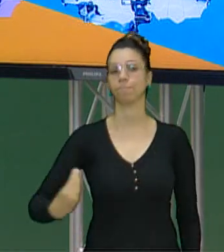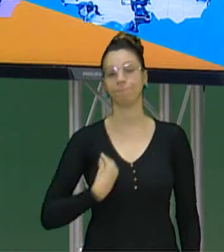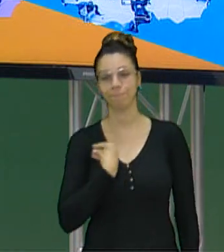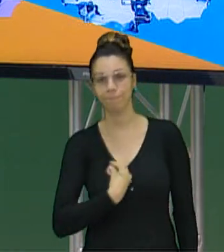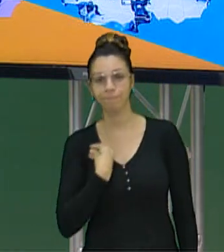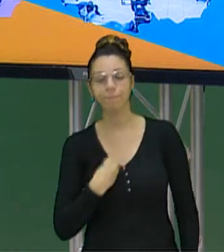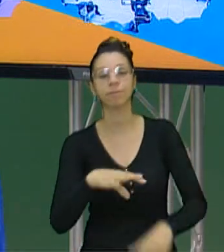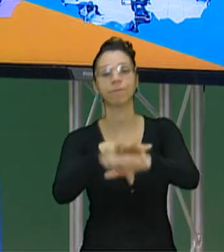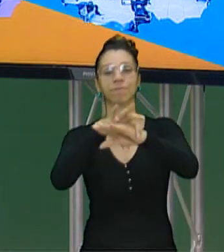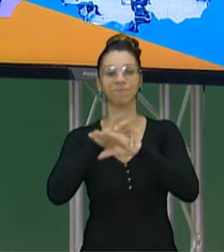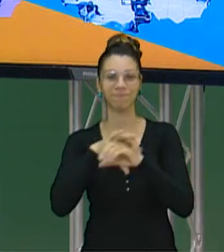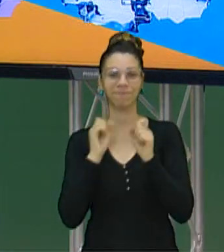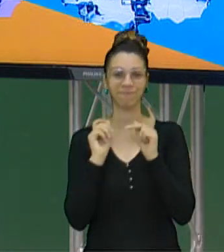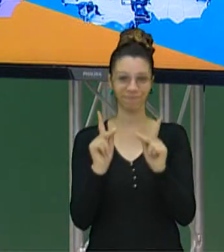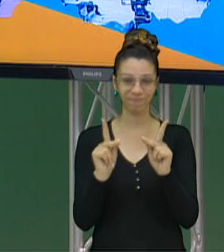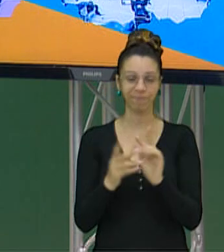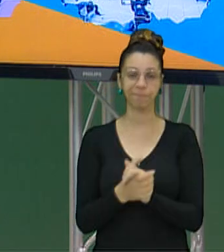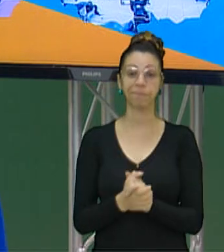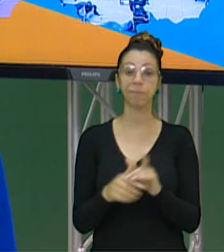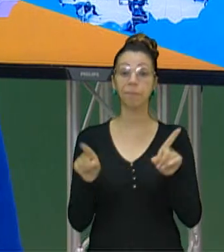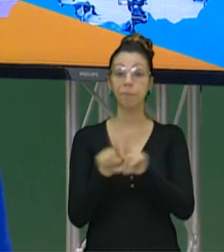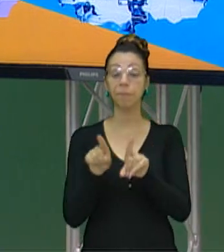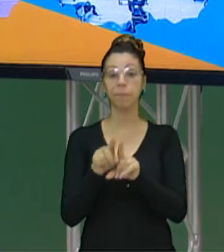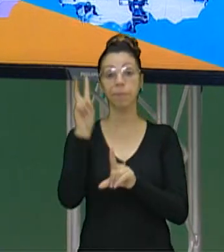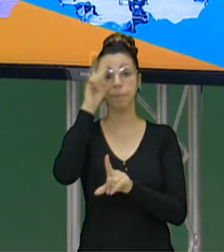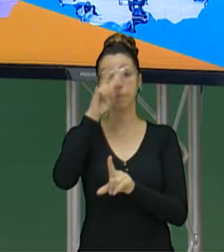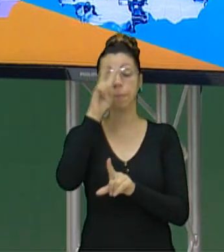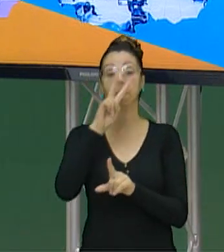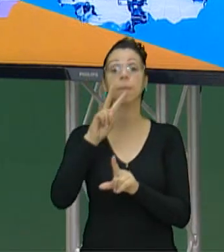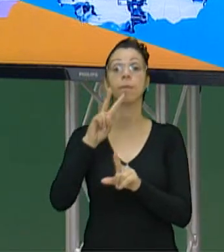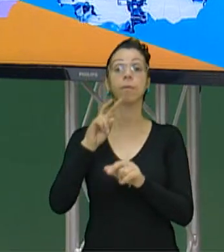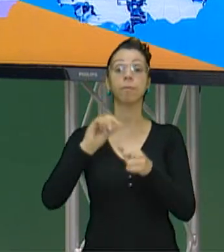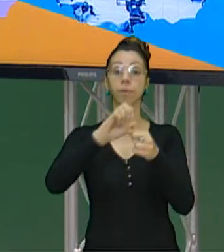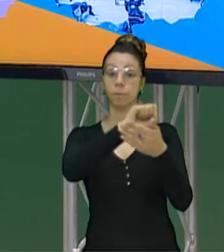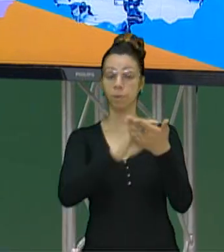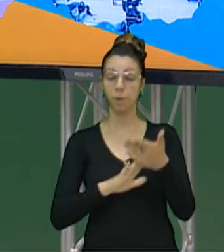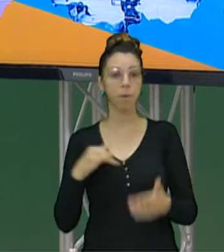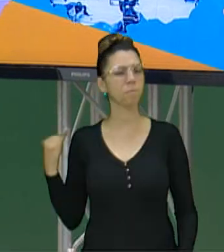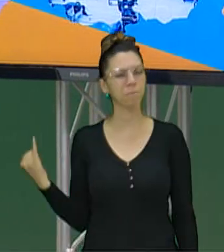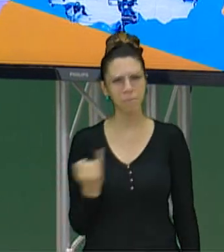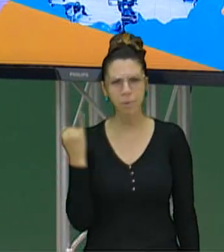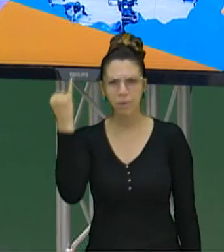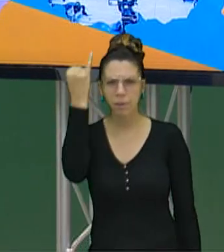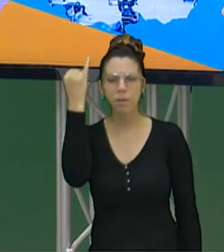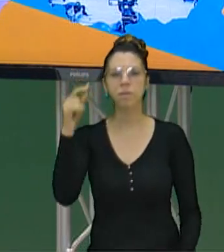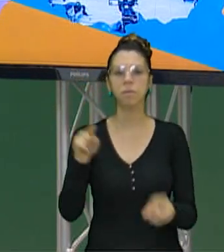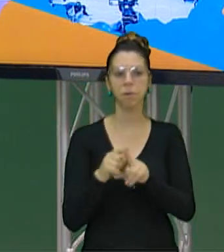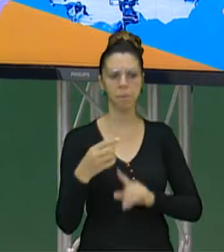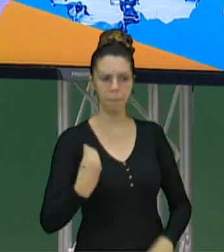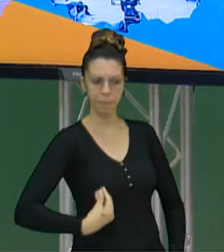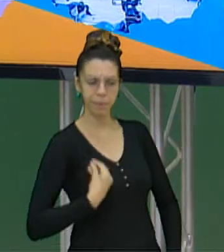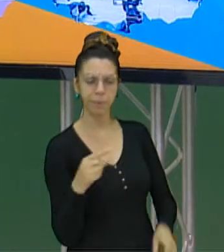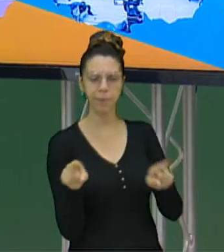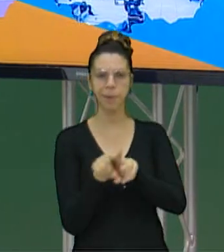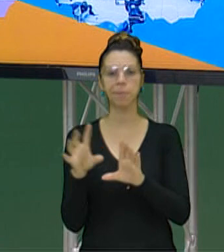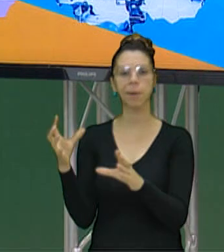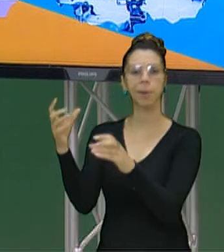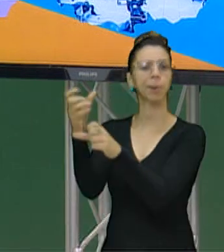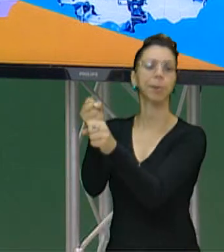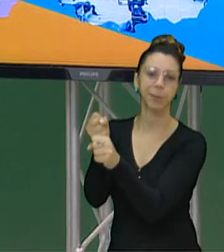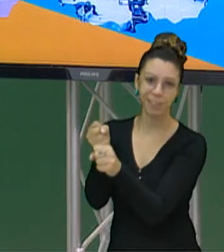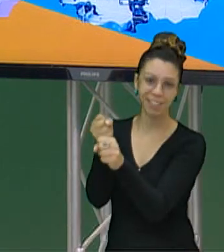está garantida. Lembre-se de fazer essa atividade, gente, é muito importante, porque afinal, com ela, você além de ganhar presença, com certeza você também